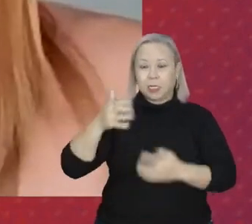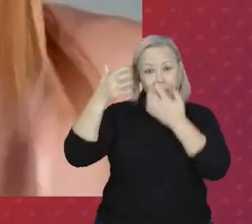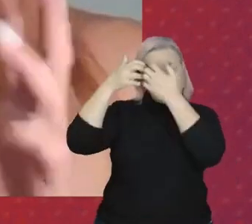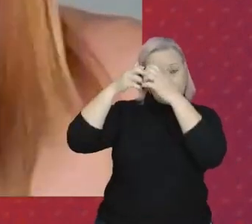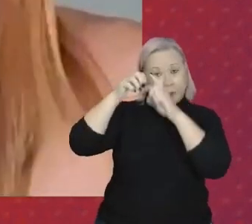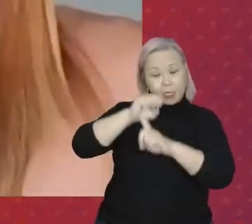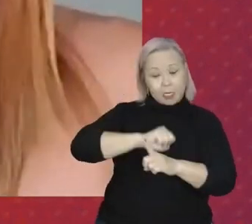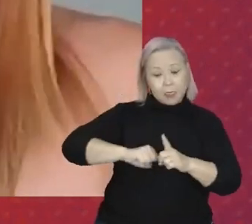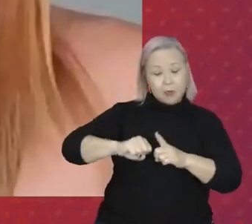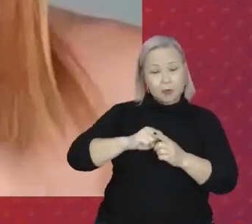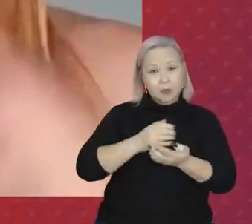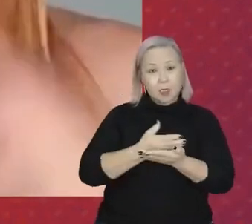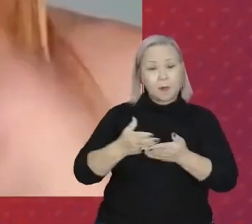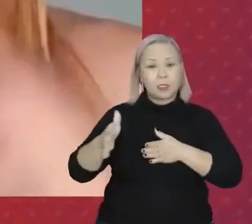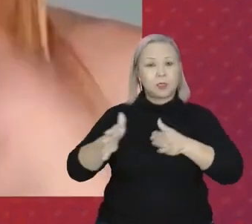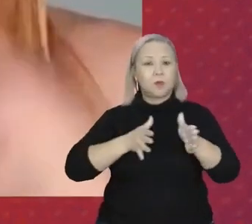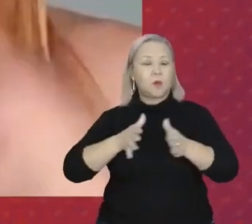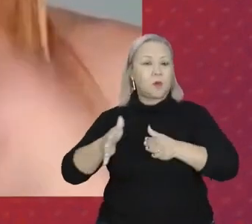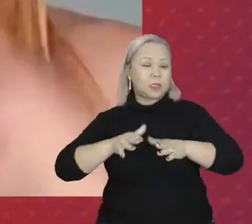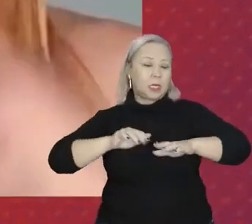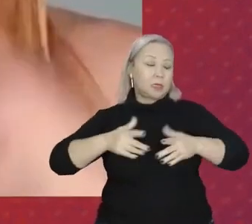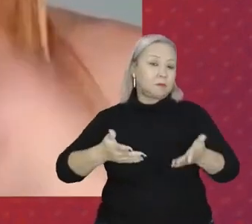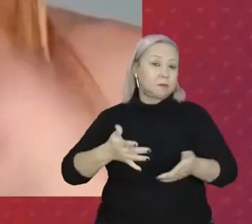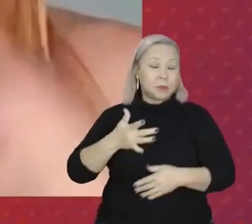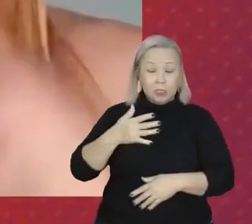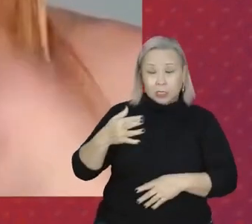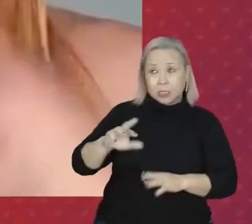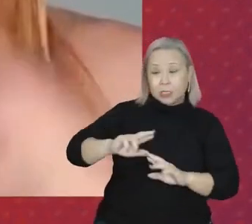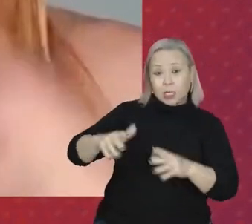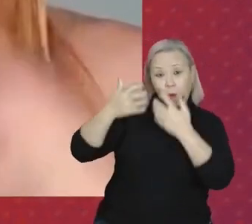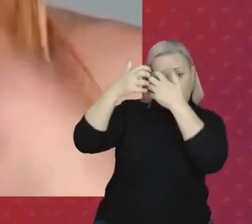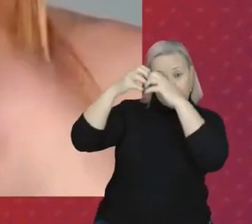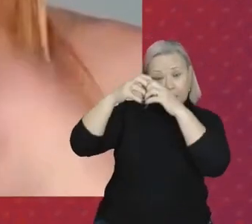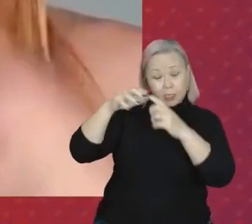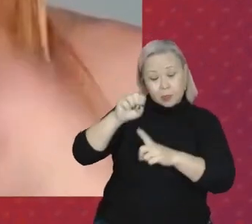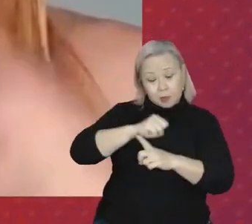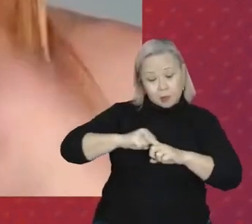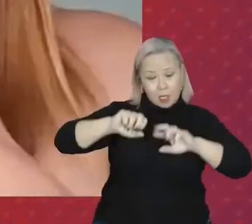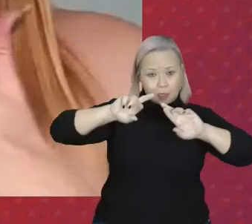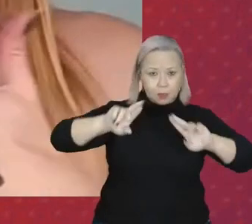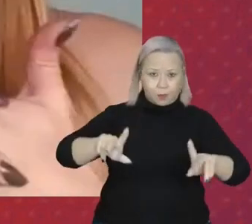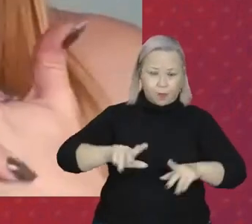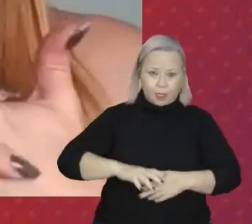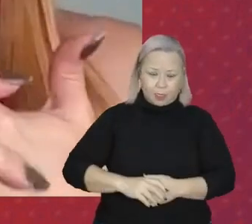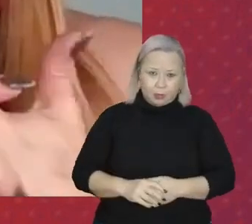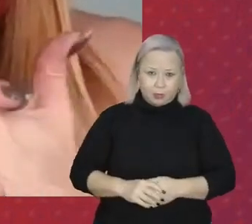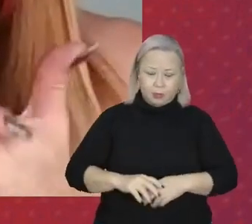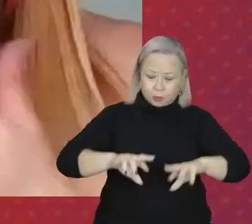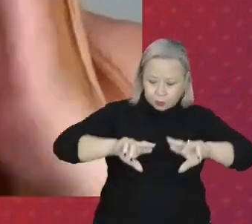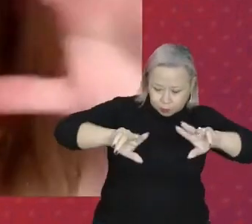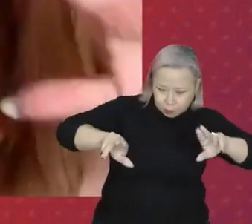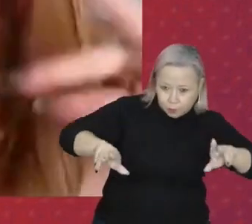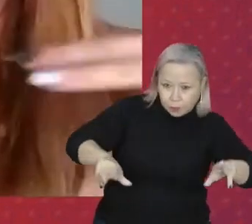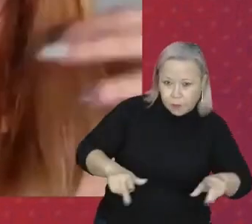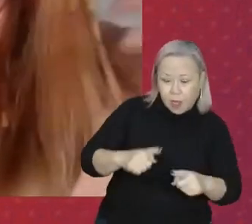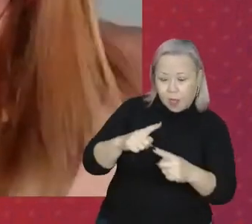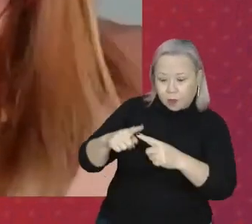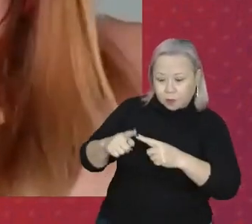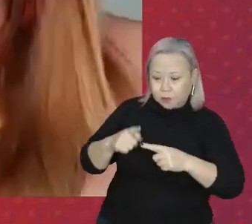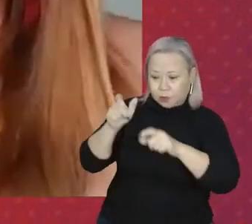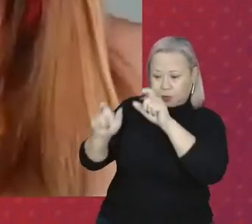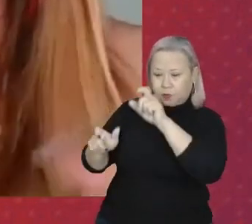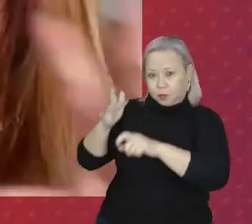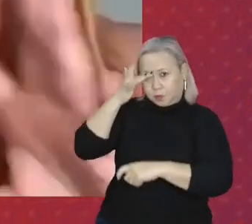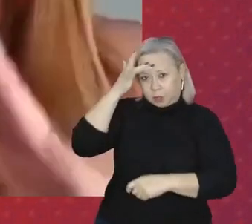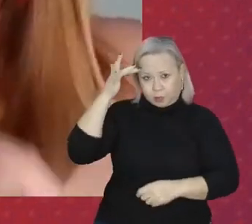partir disso, o acesso a partir disso, mesmo no nosso fazer militante. Então, a identidade